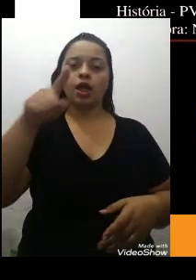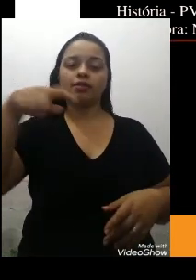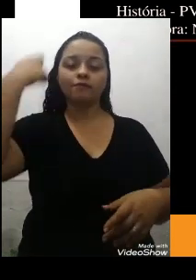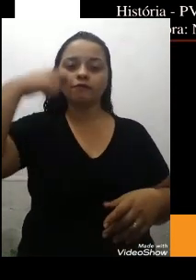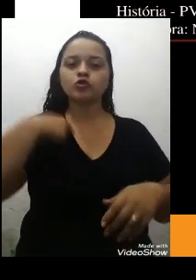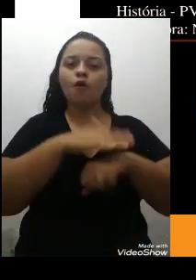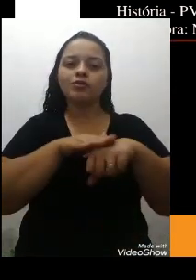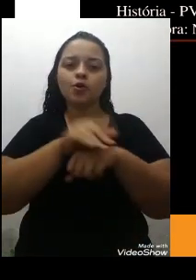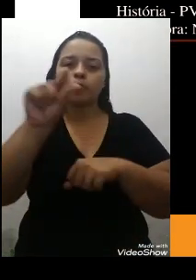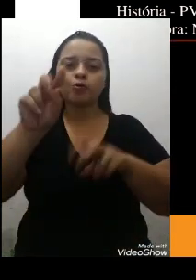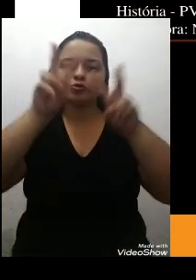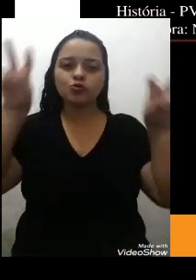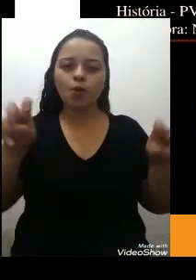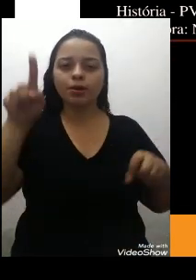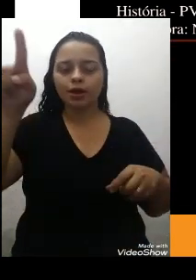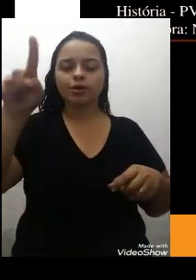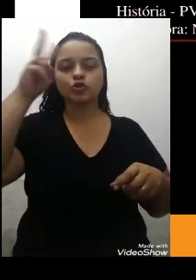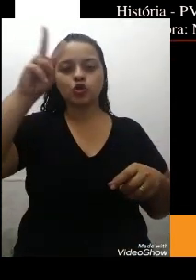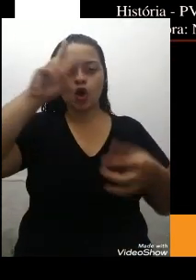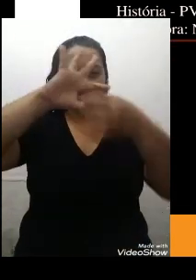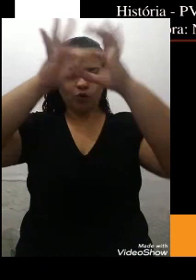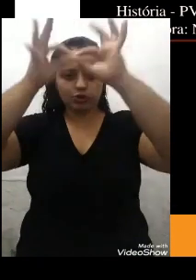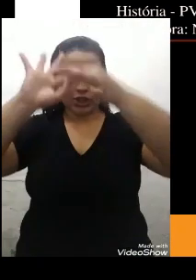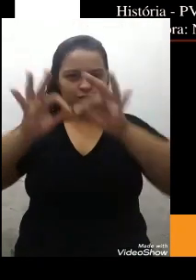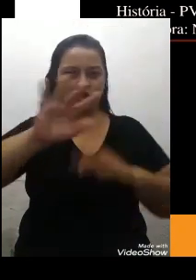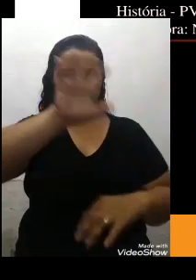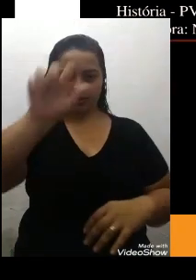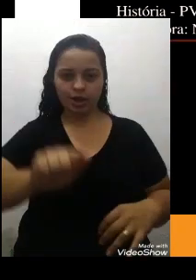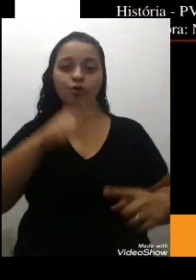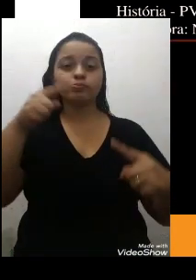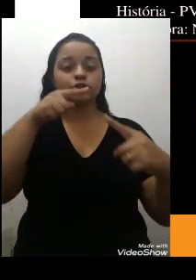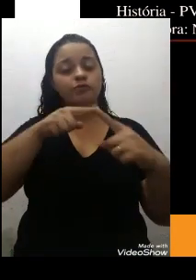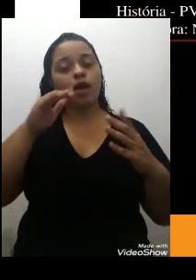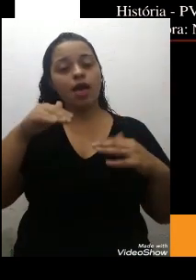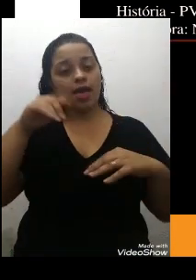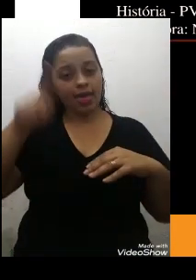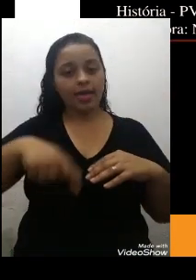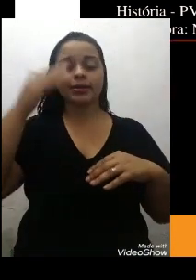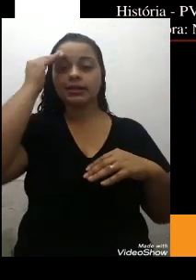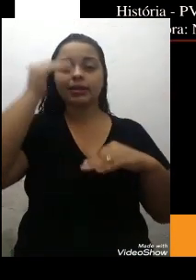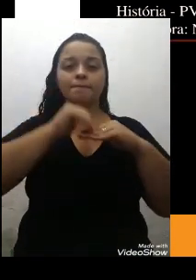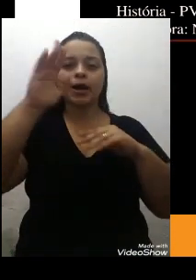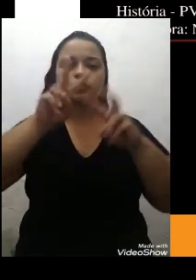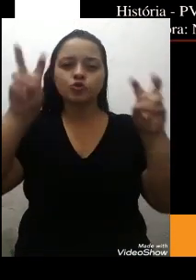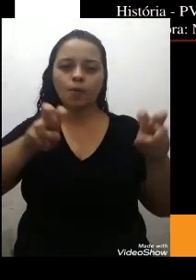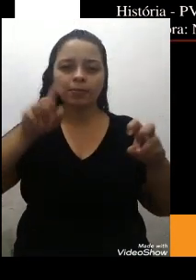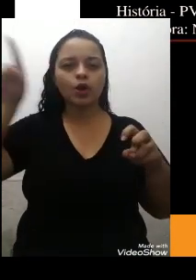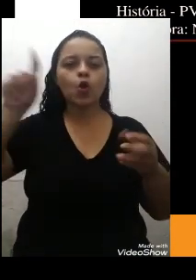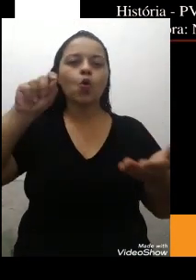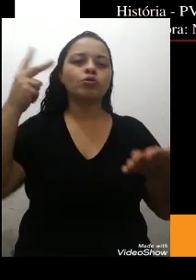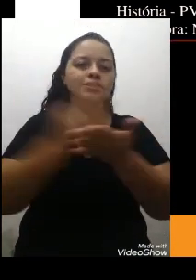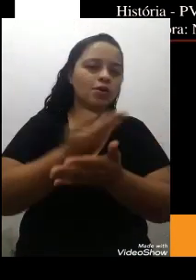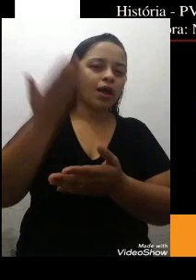da história do continente africano. O objetivo é a gente se aproximar um pouco mais do que estava acontecendo no continente africano